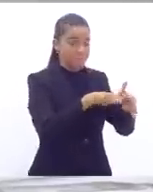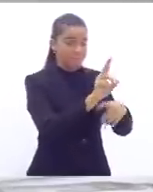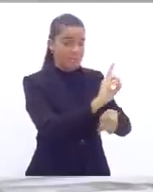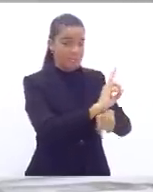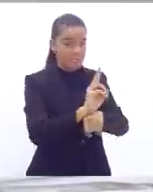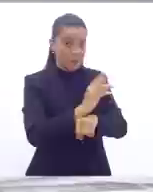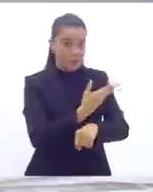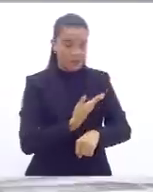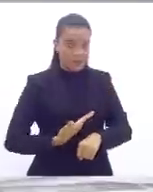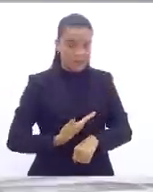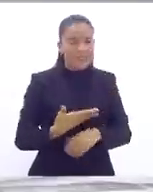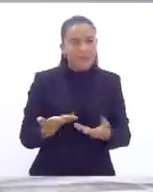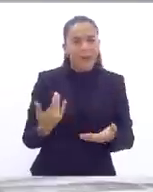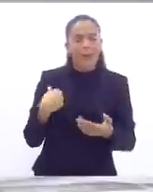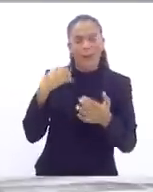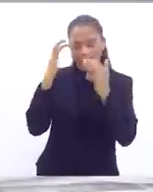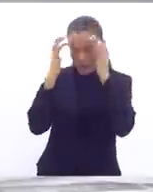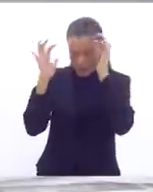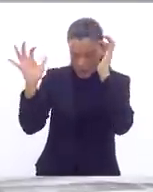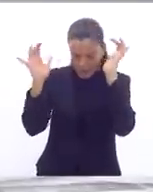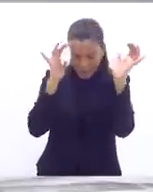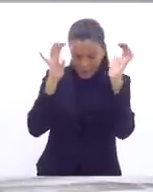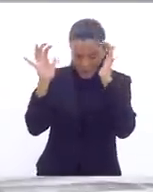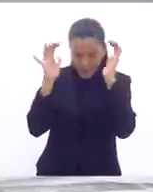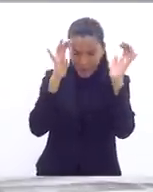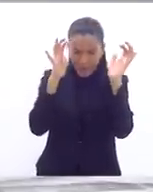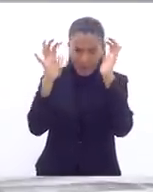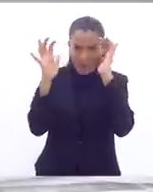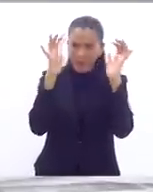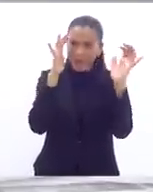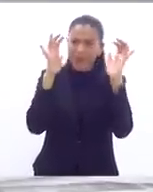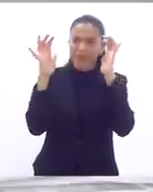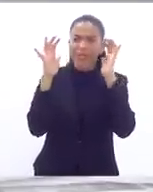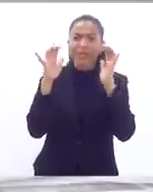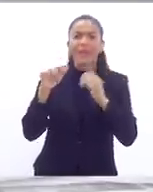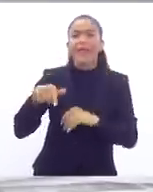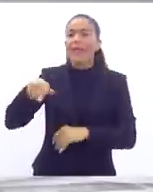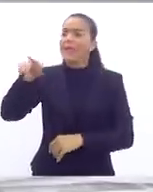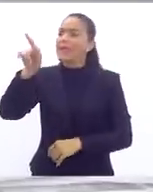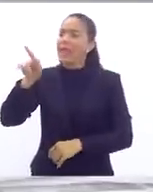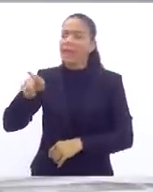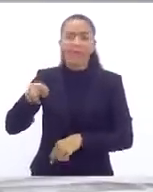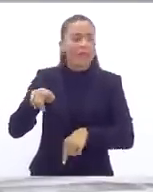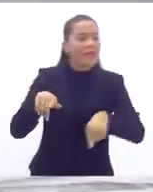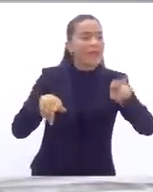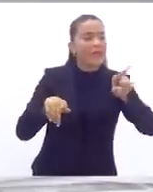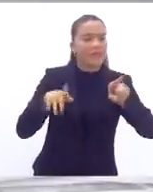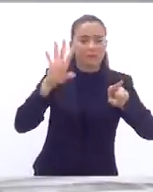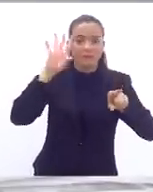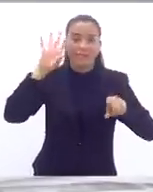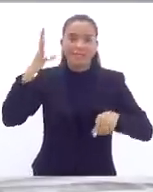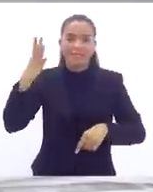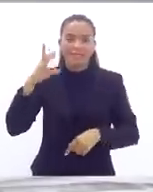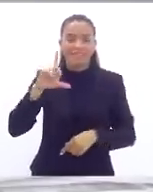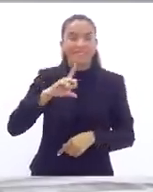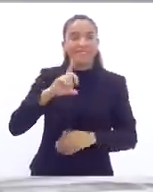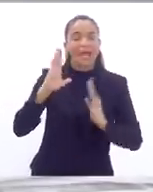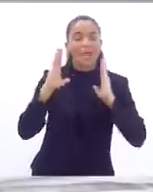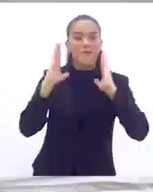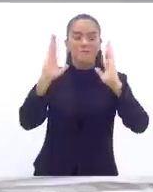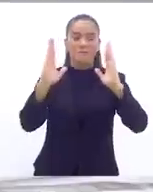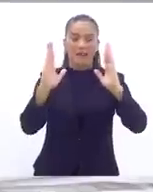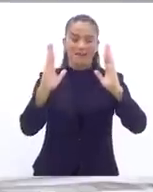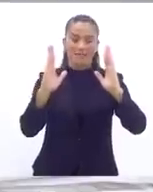então me pergunta quem vai decidir sobre isso se tem o prazo